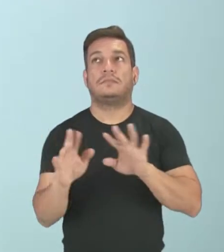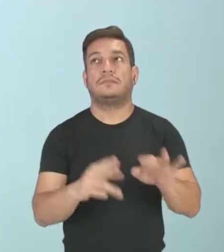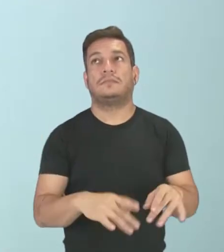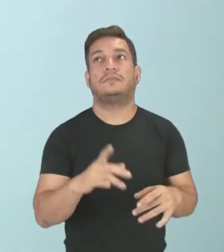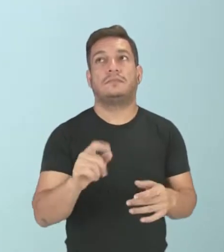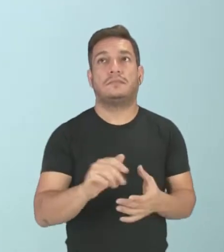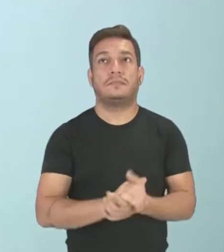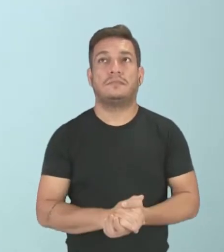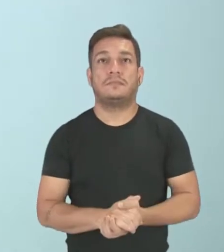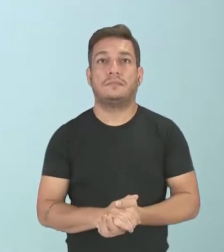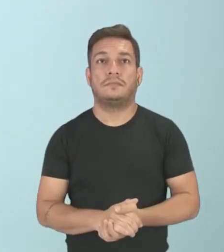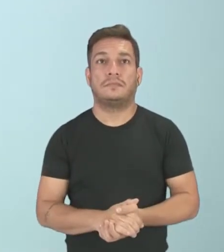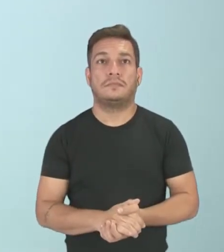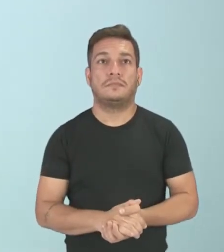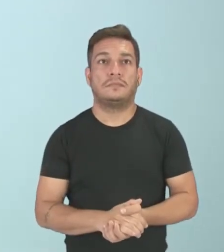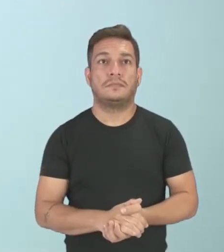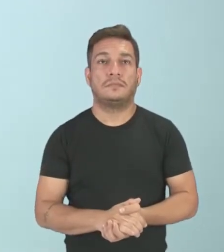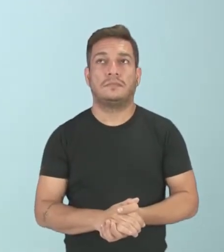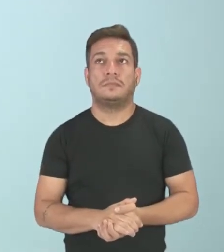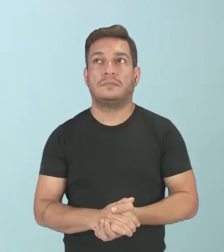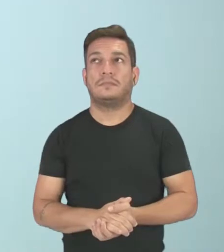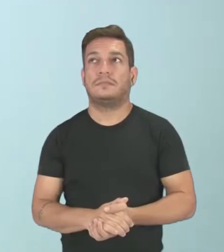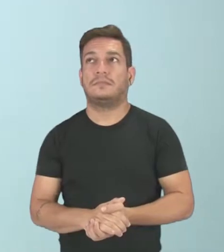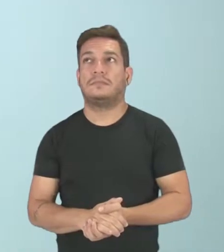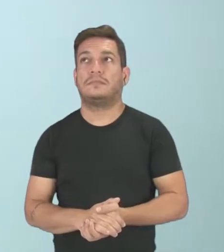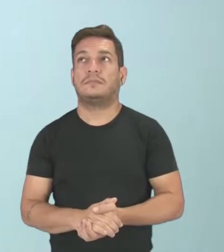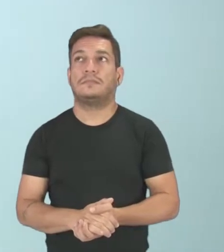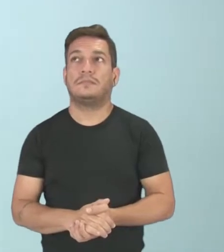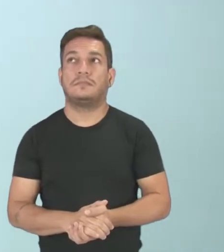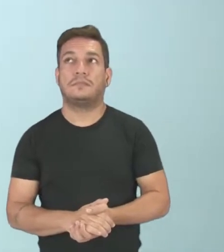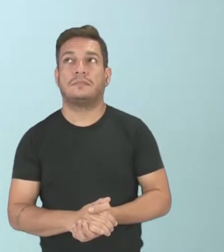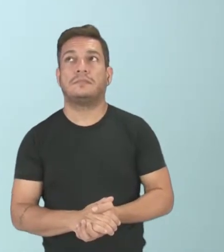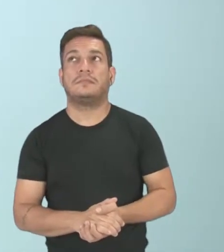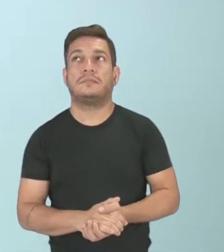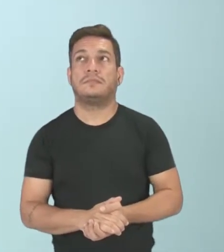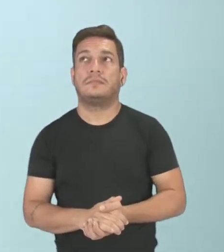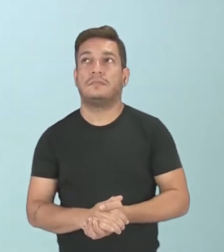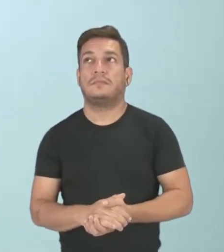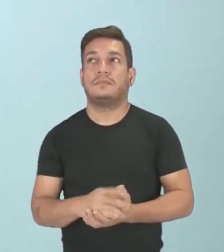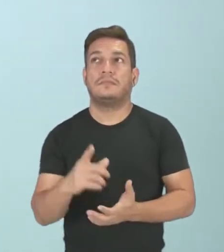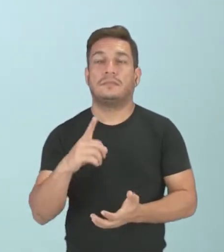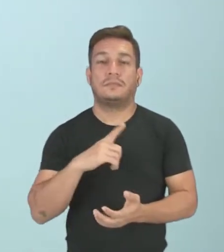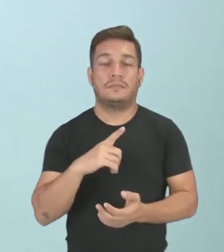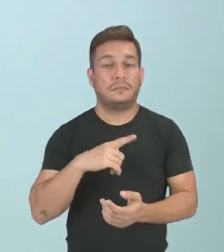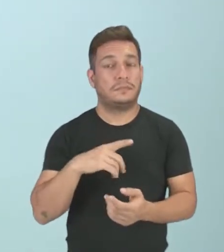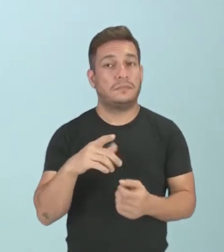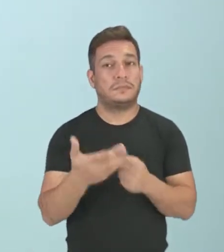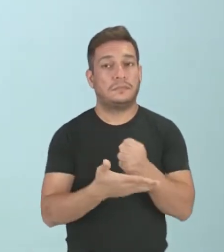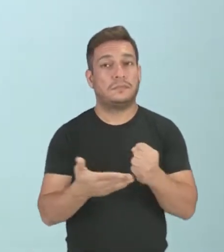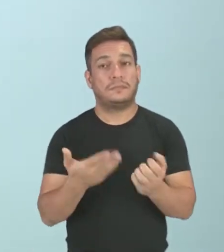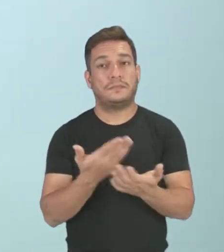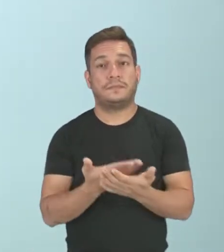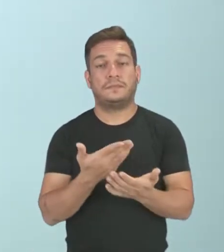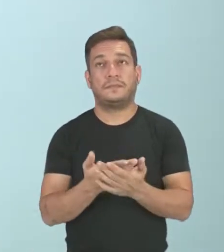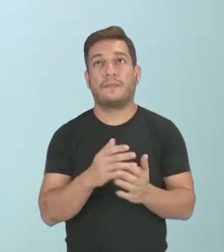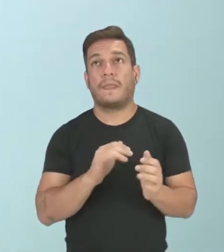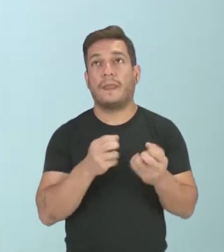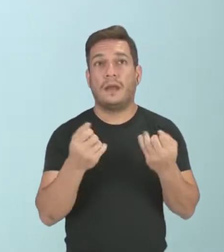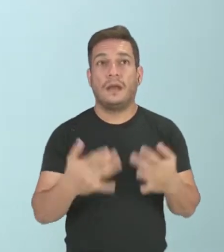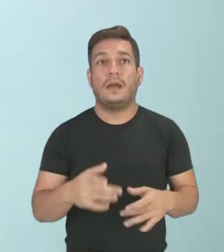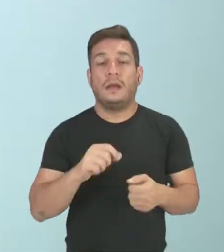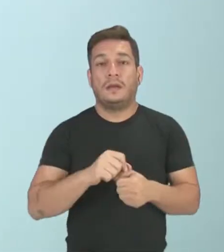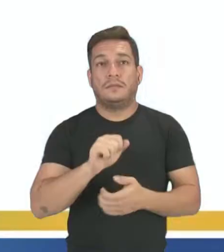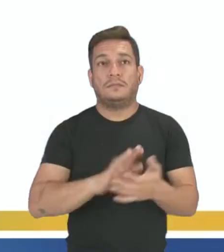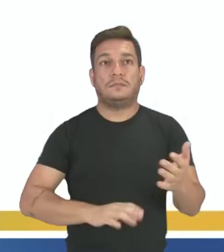grande escala, tá? E aí, diante do que nós falamos, vamos fazer o